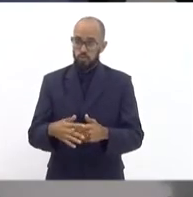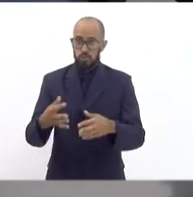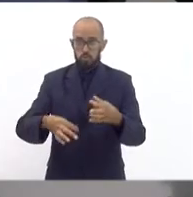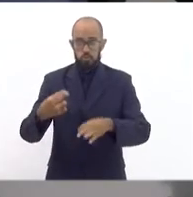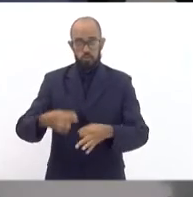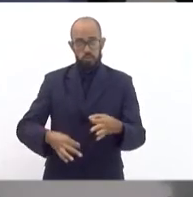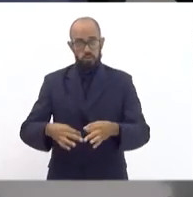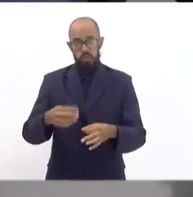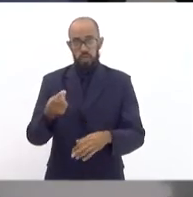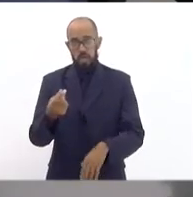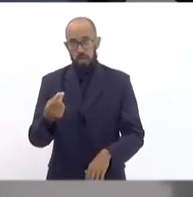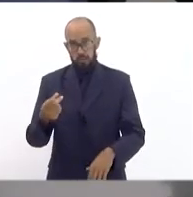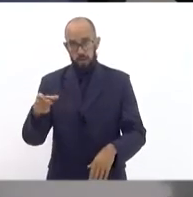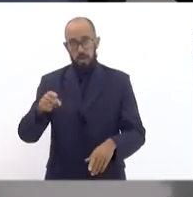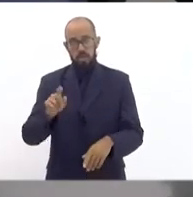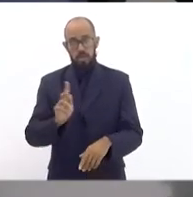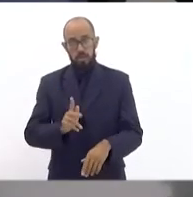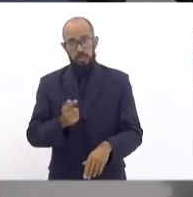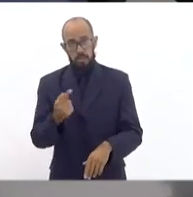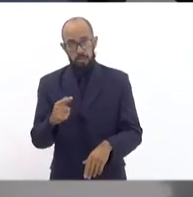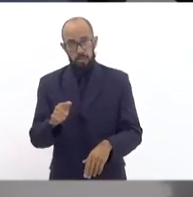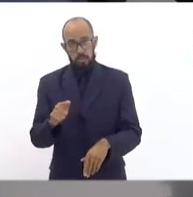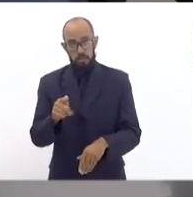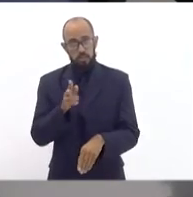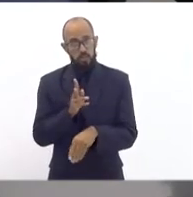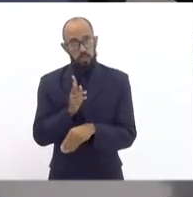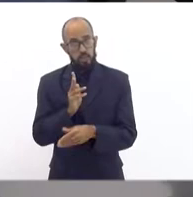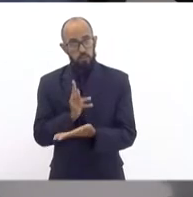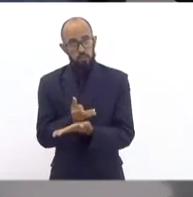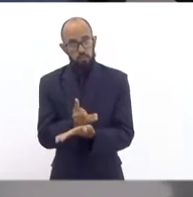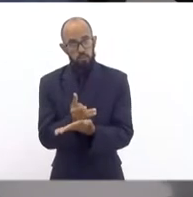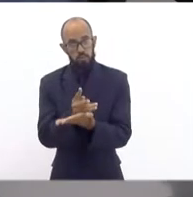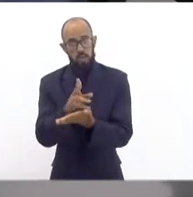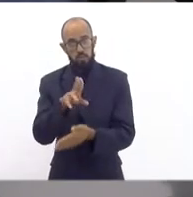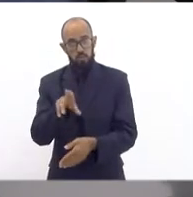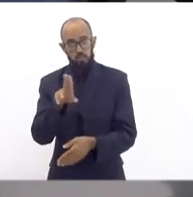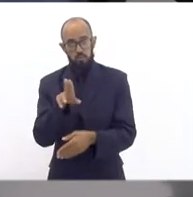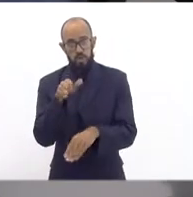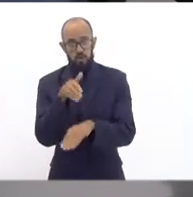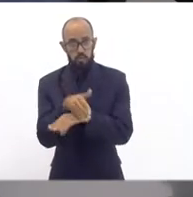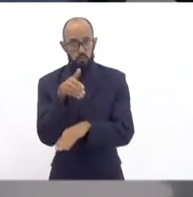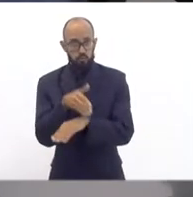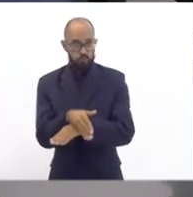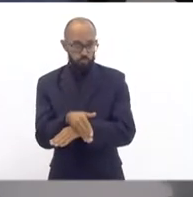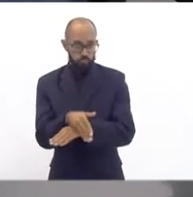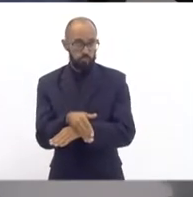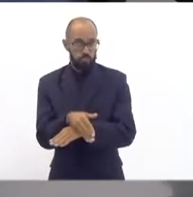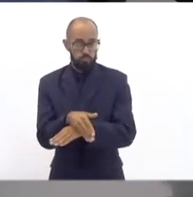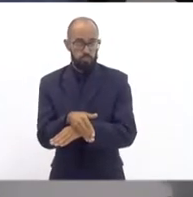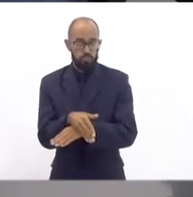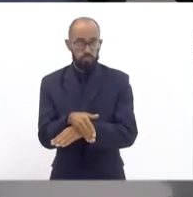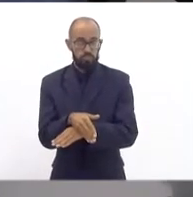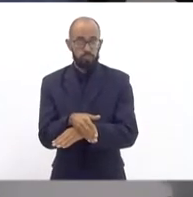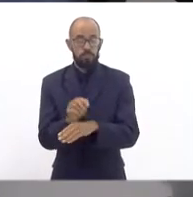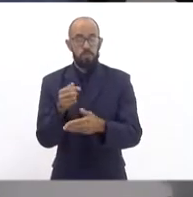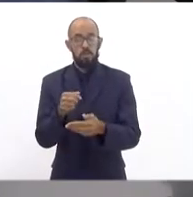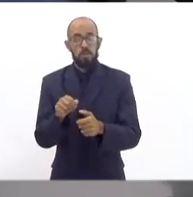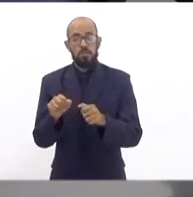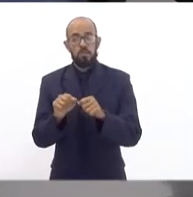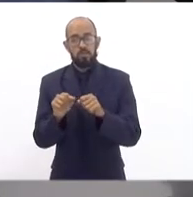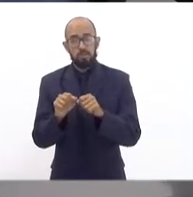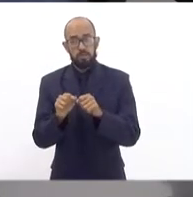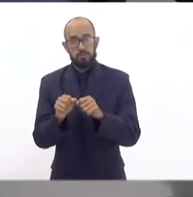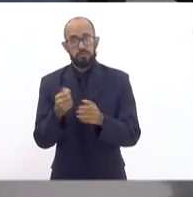e garantia da manutenção de acesso dos usuários. Realização de estudos técnicos e